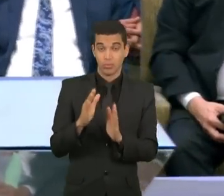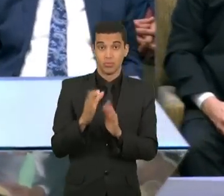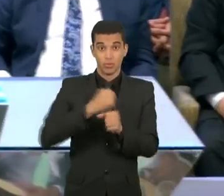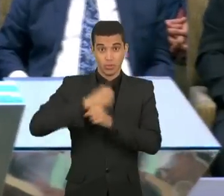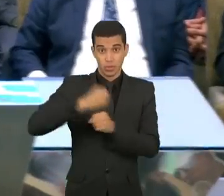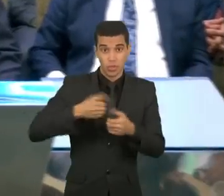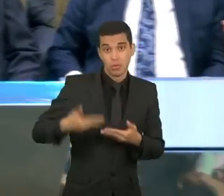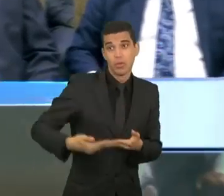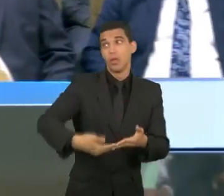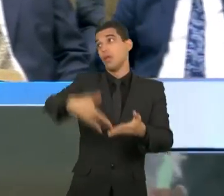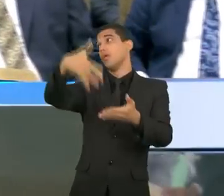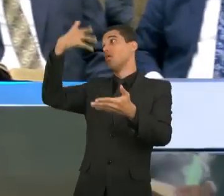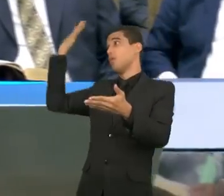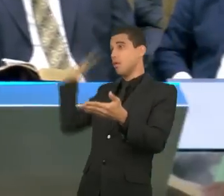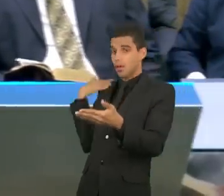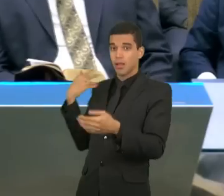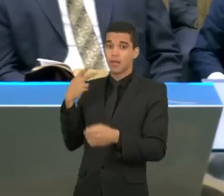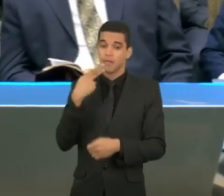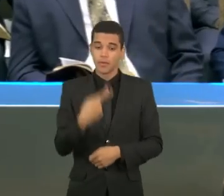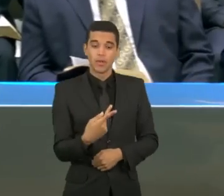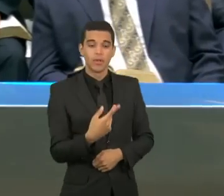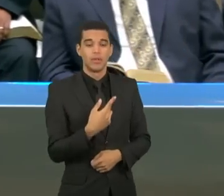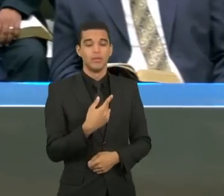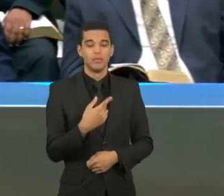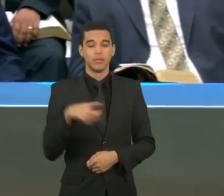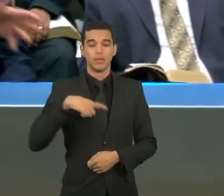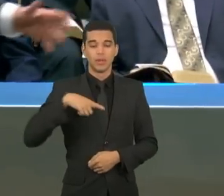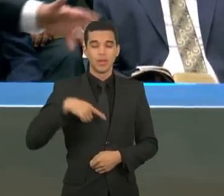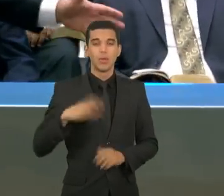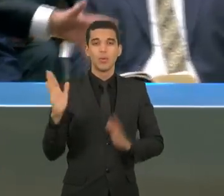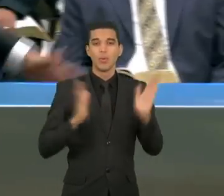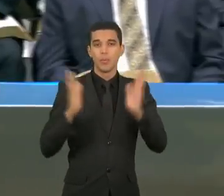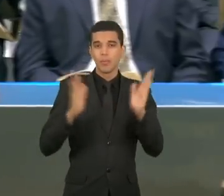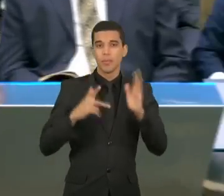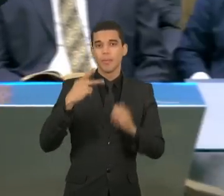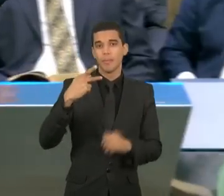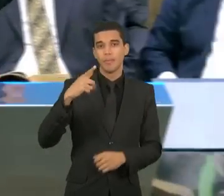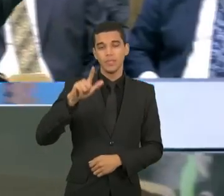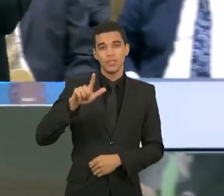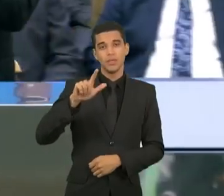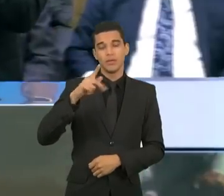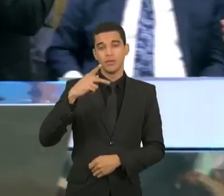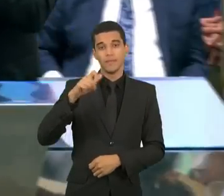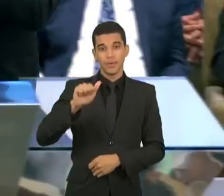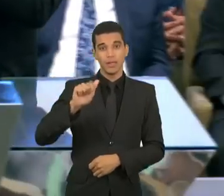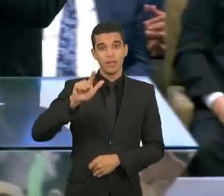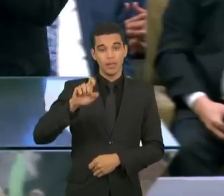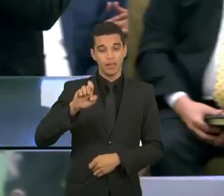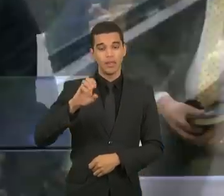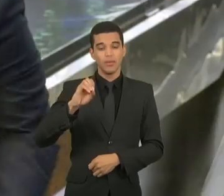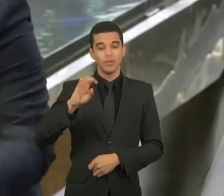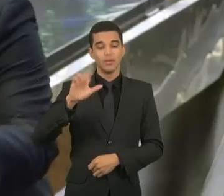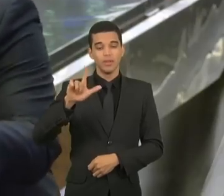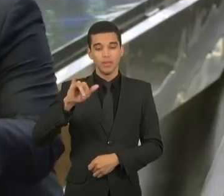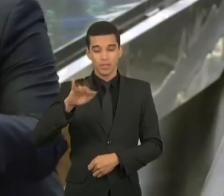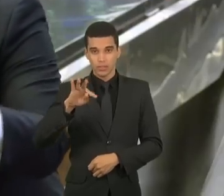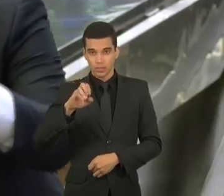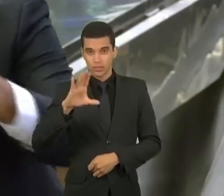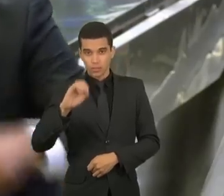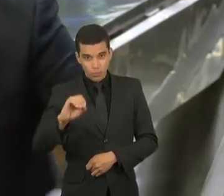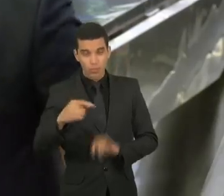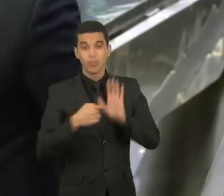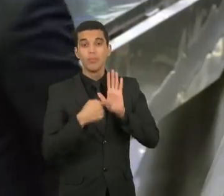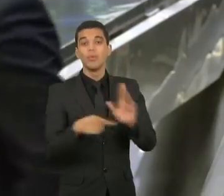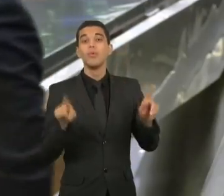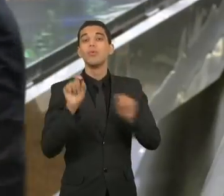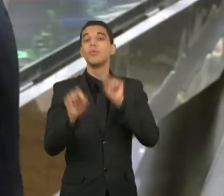eles dizem, há um homem chamado paleolítico, o hominídeo paleolítico, sabe o que acontece? Todas as descobertas